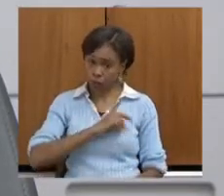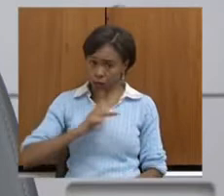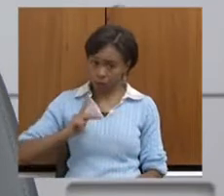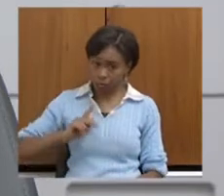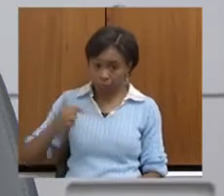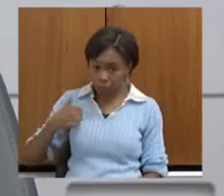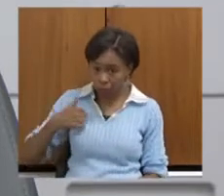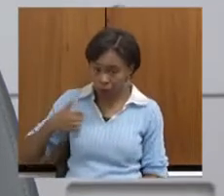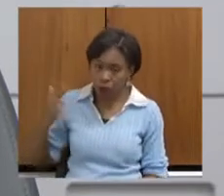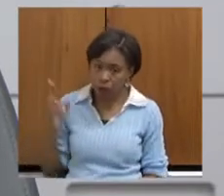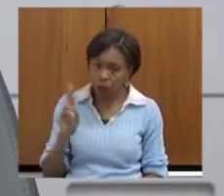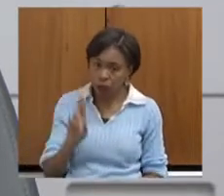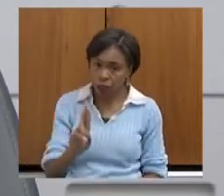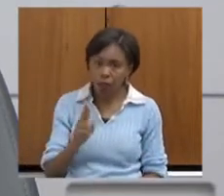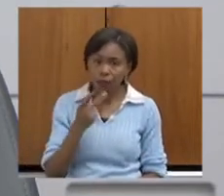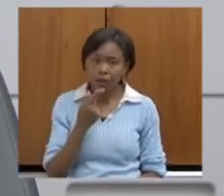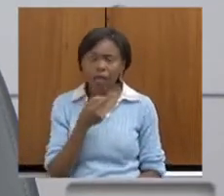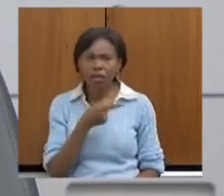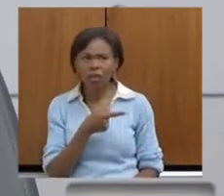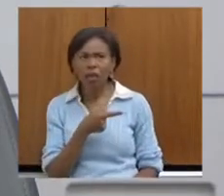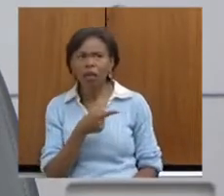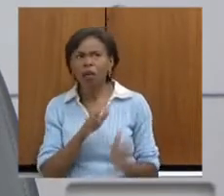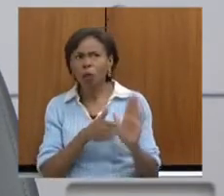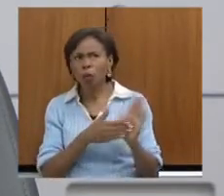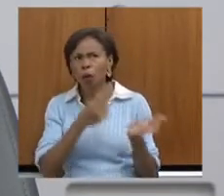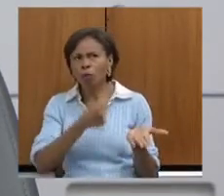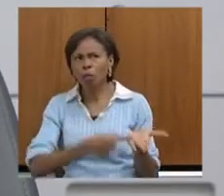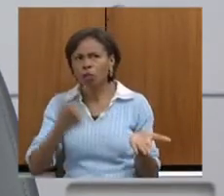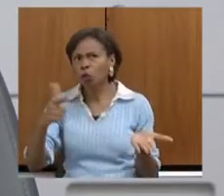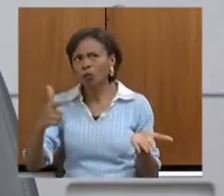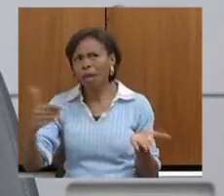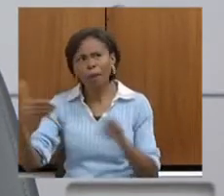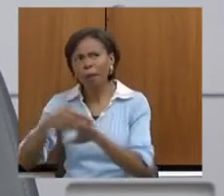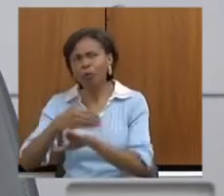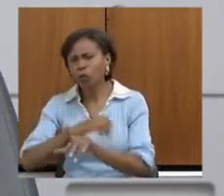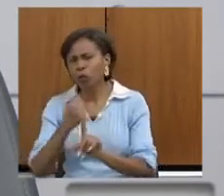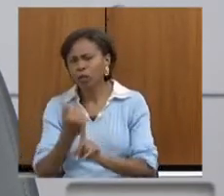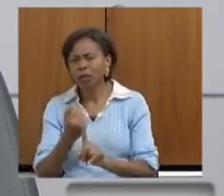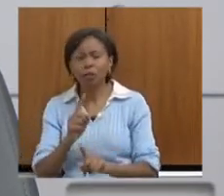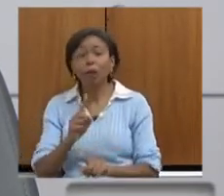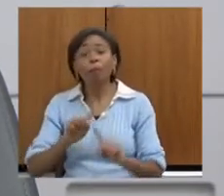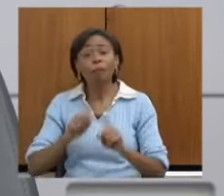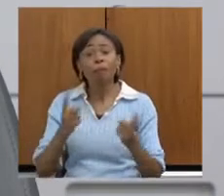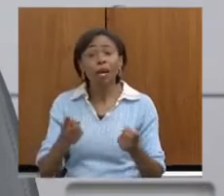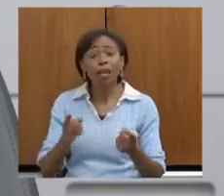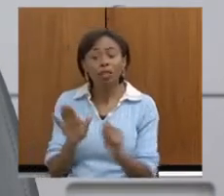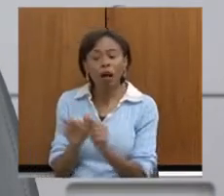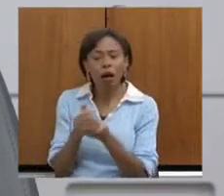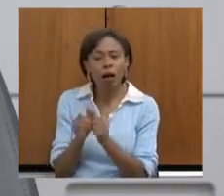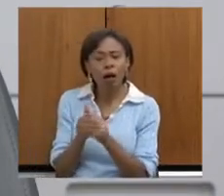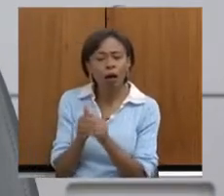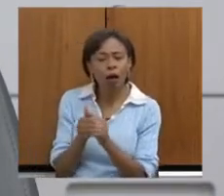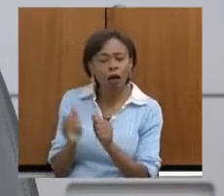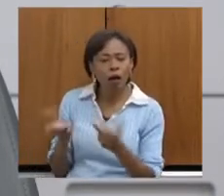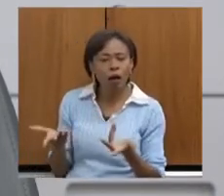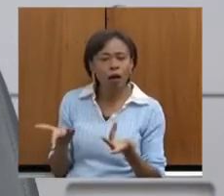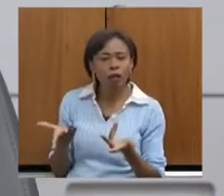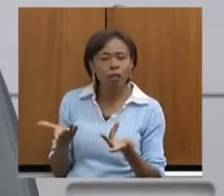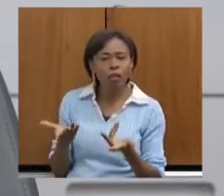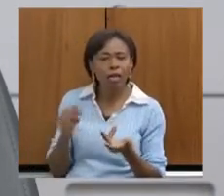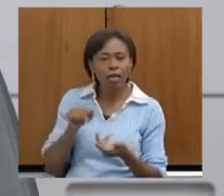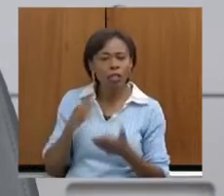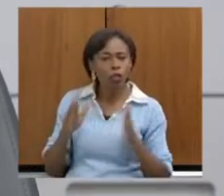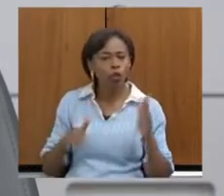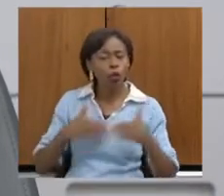dizer que a repactuação não tem participação social mas seria muito pior colocar uma máscara de legitimação nesse processo Porque algumas pessoas ou